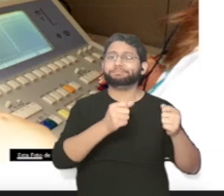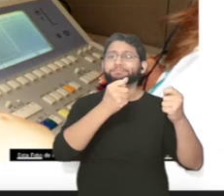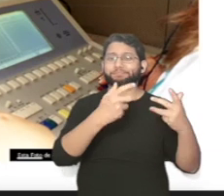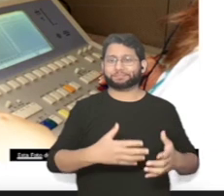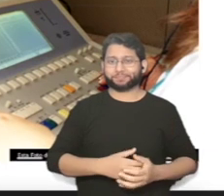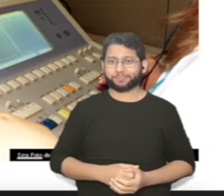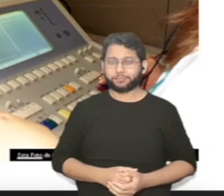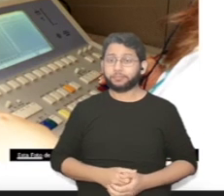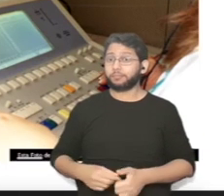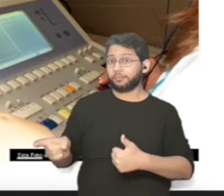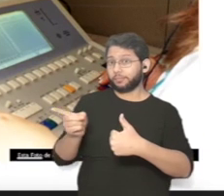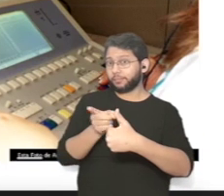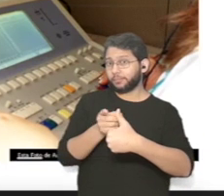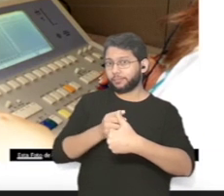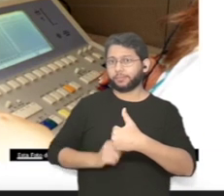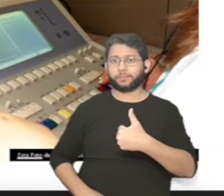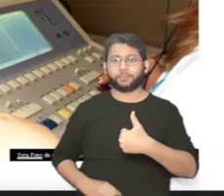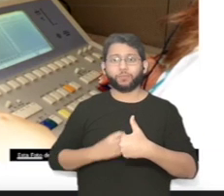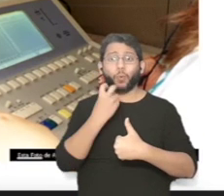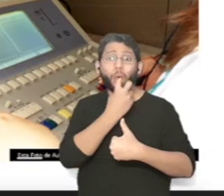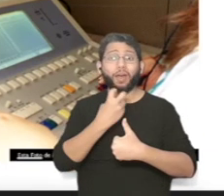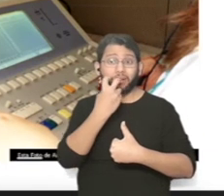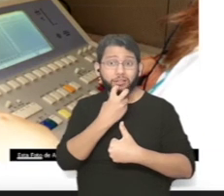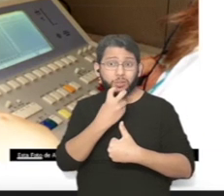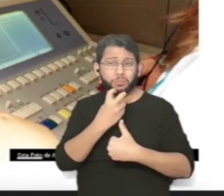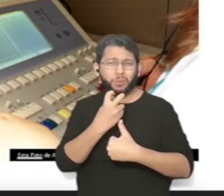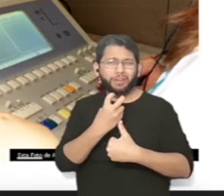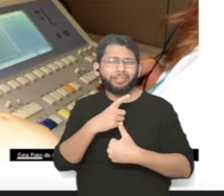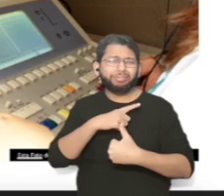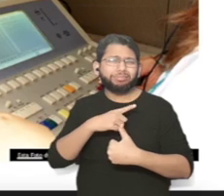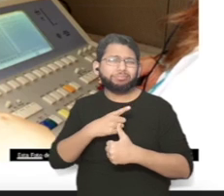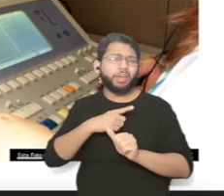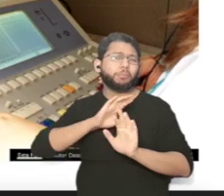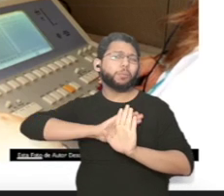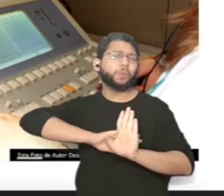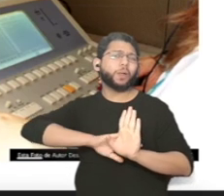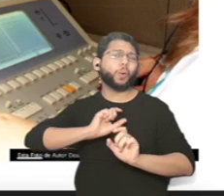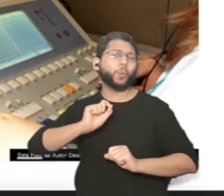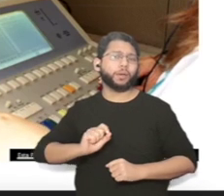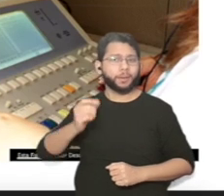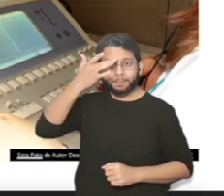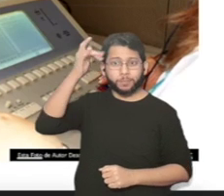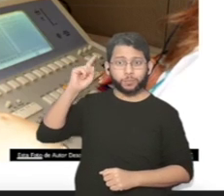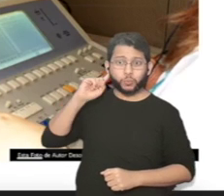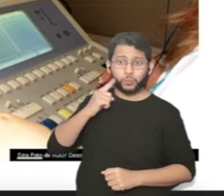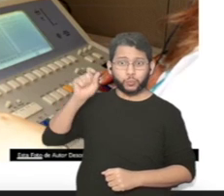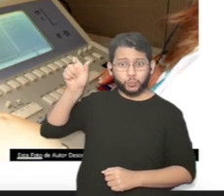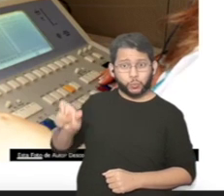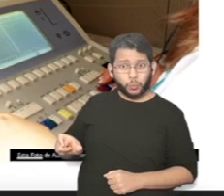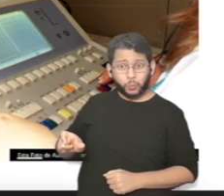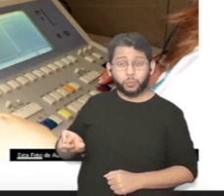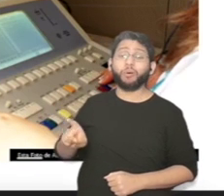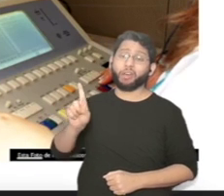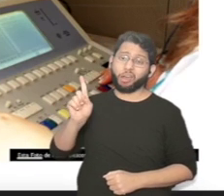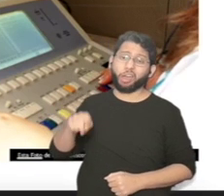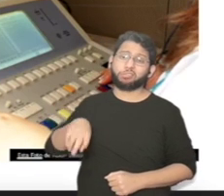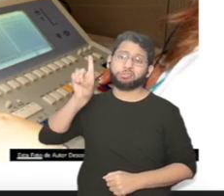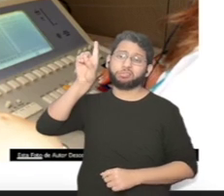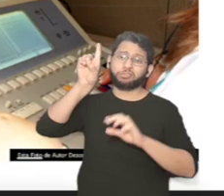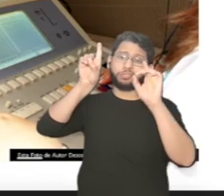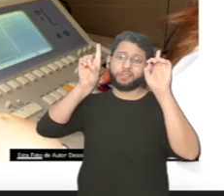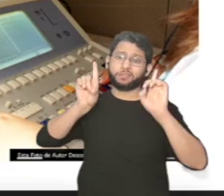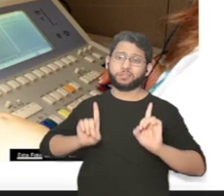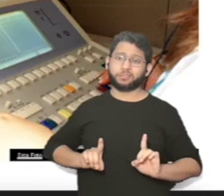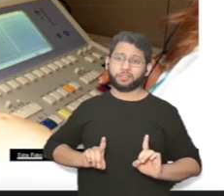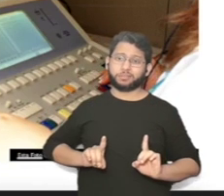as pessoas surdas são pessoas doentes ou deficientes, que precisam ser reabilitadas,